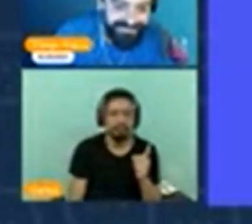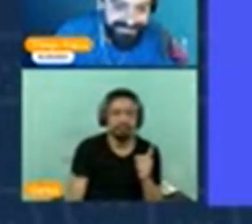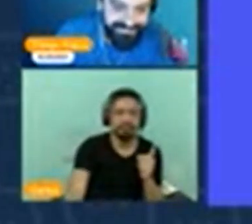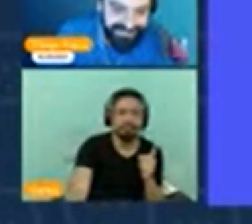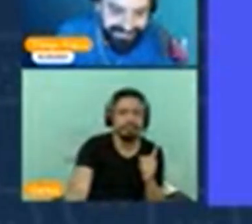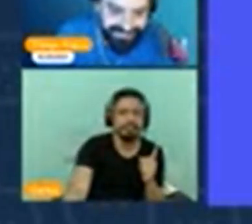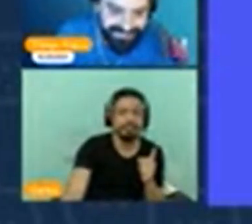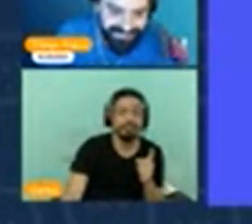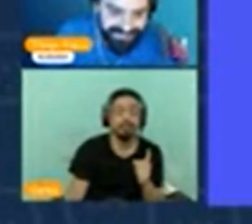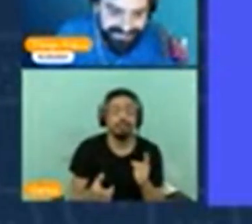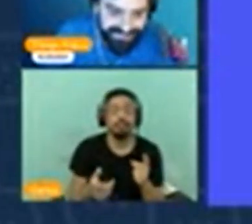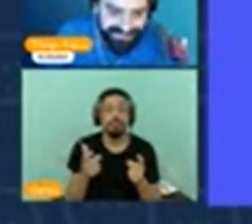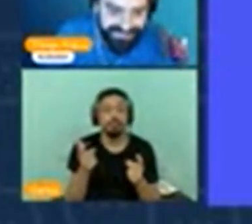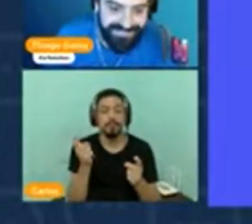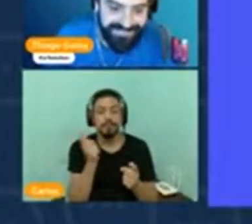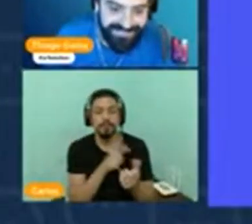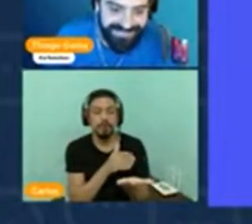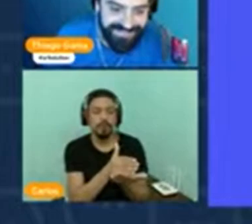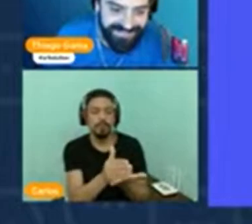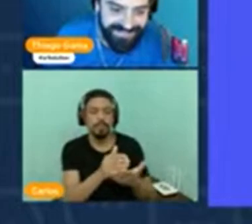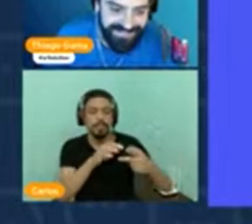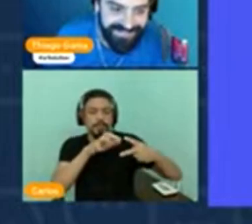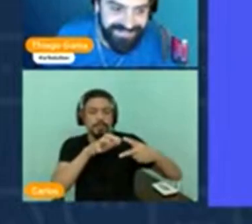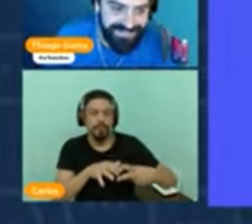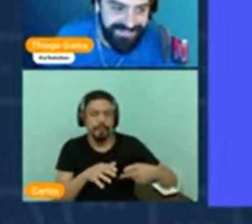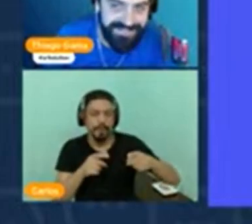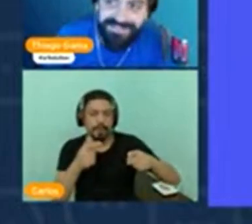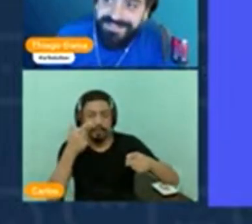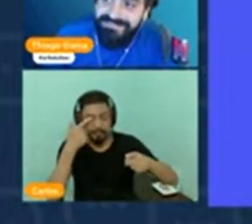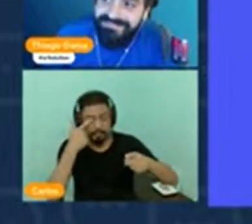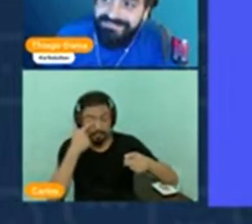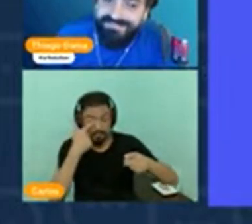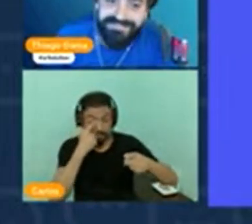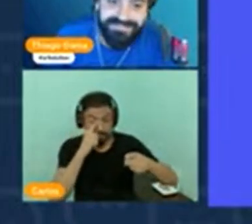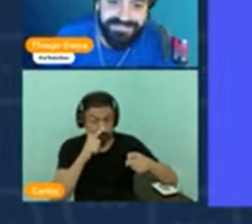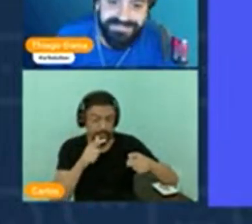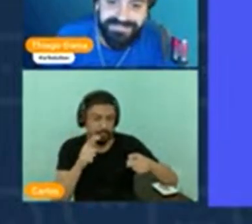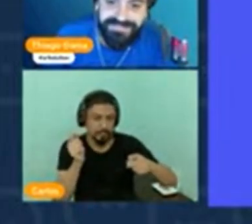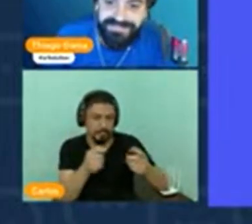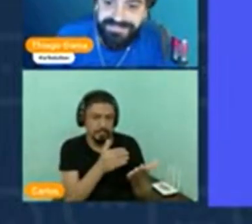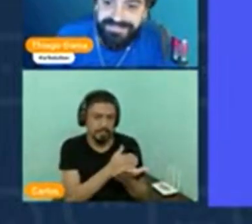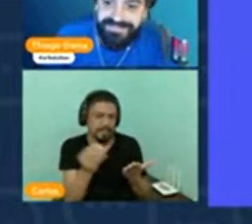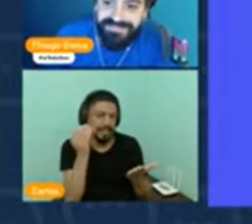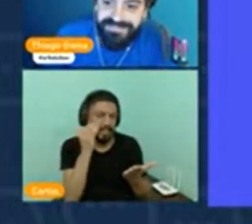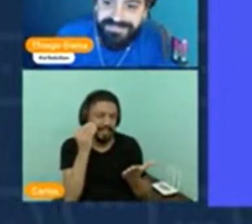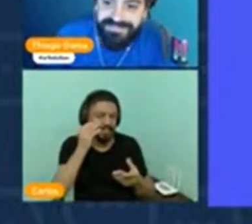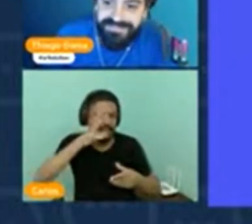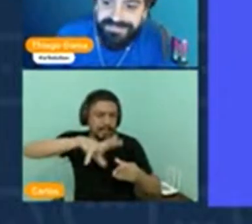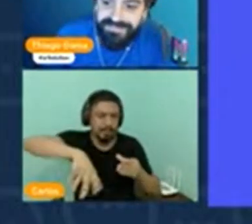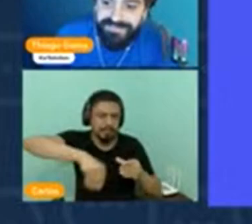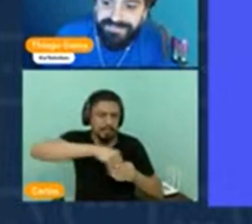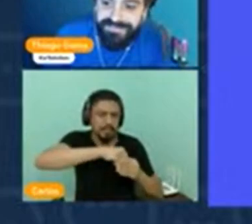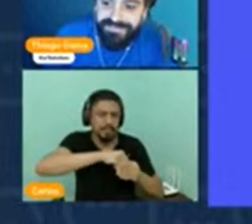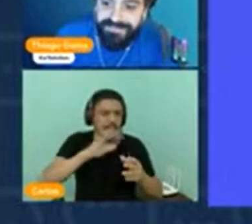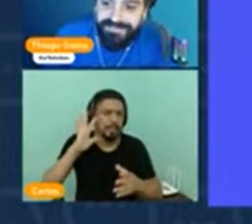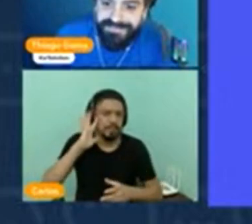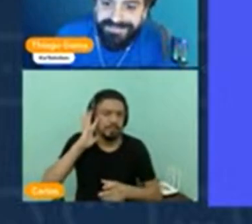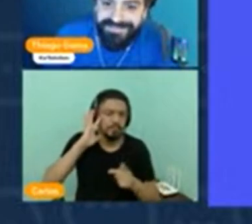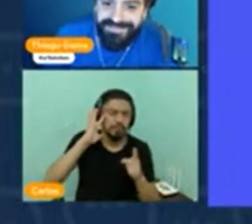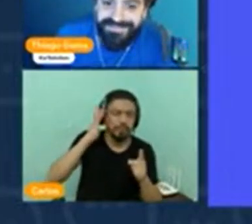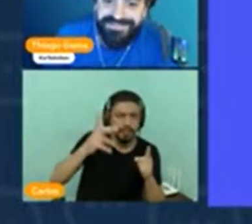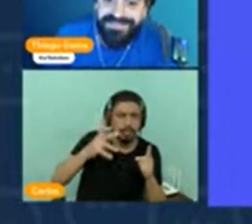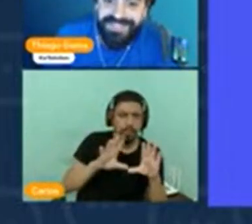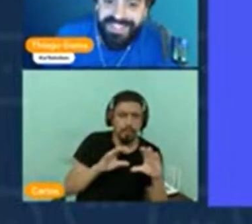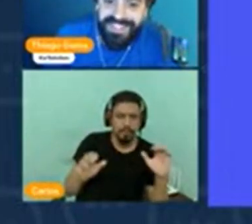dá para começar a desenvolver ali um ambiente pequeno, né? E começar a testar, implementar as soluções aí na nuvem